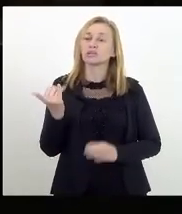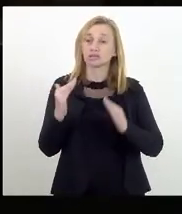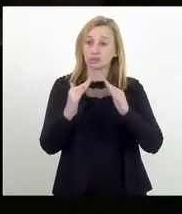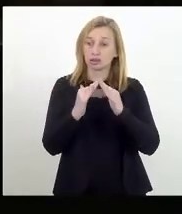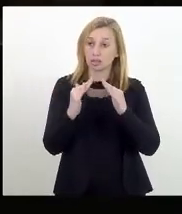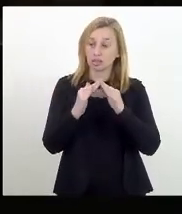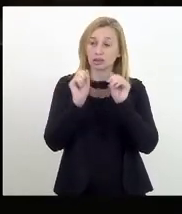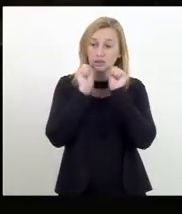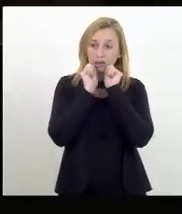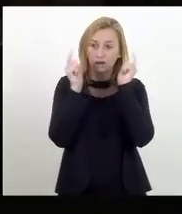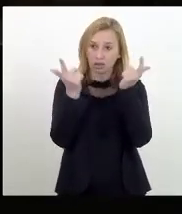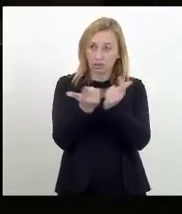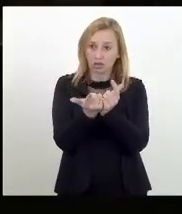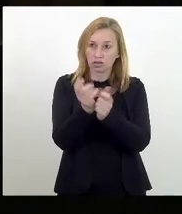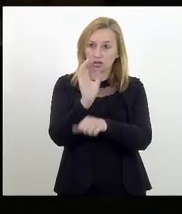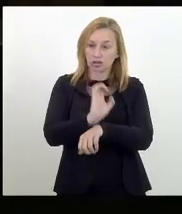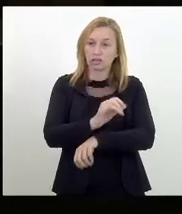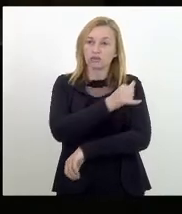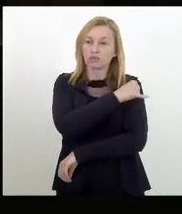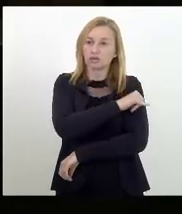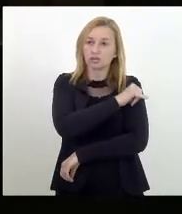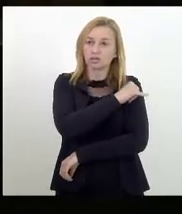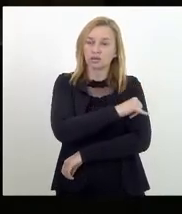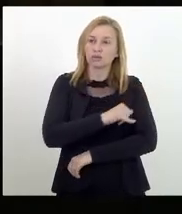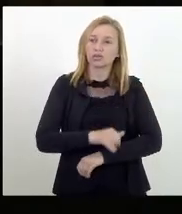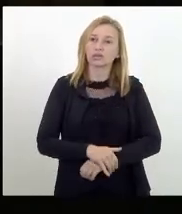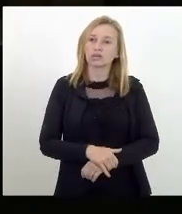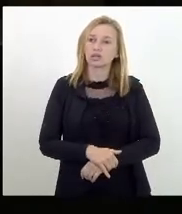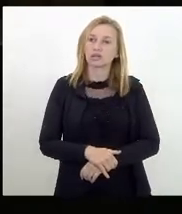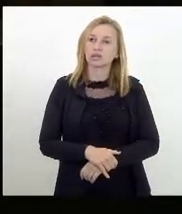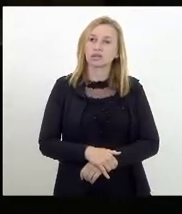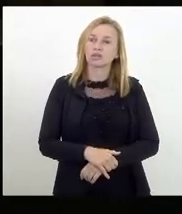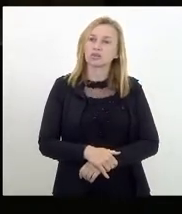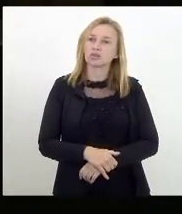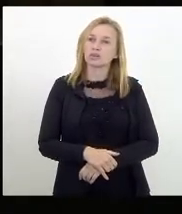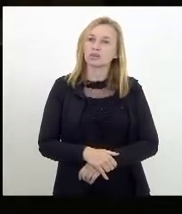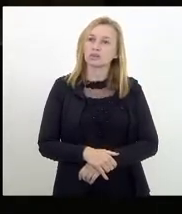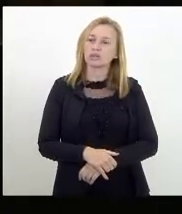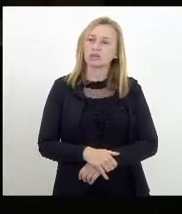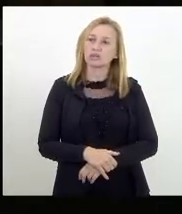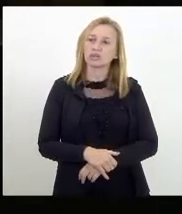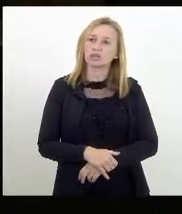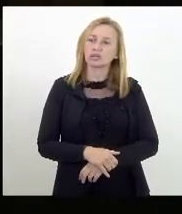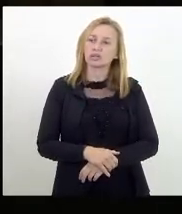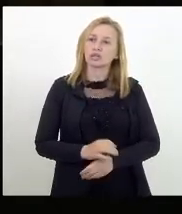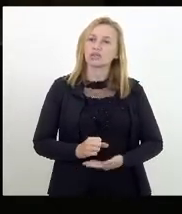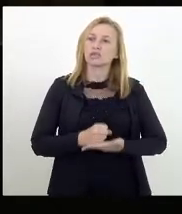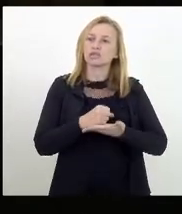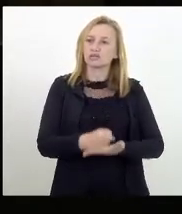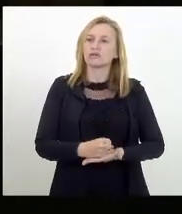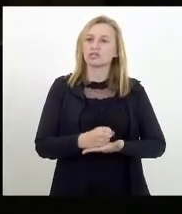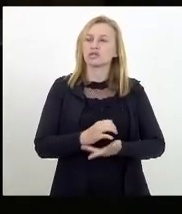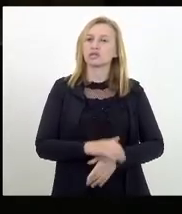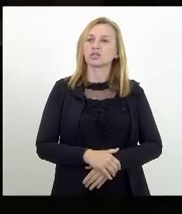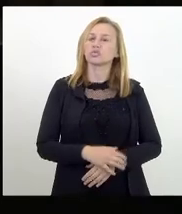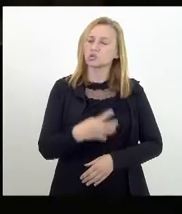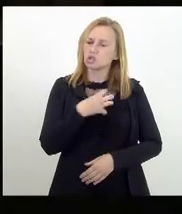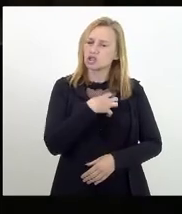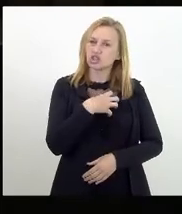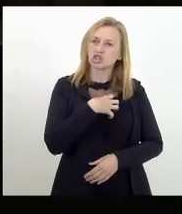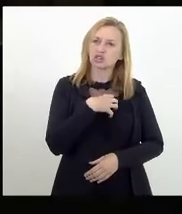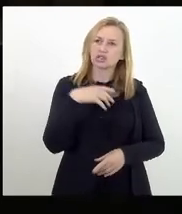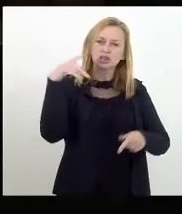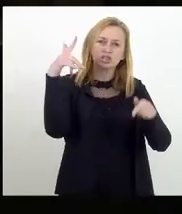casa Assembleia Legislativa do Estado do Rio de Janeiro adote uma posição firme no sentido